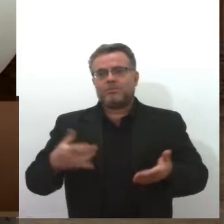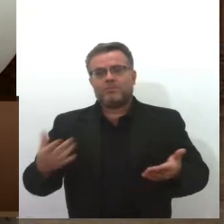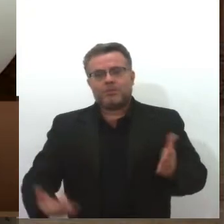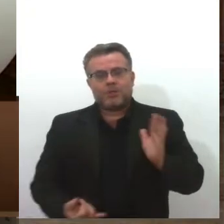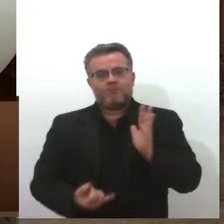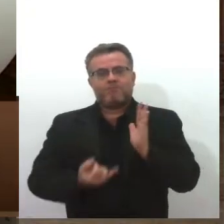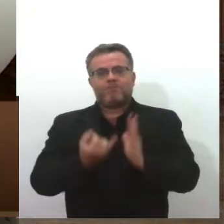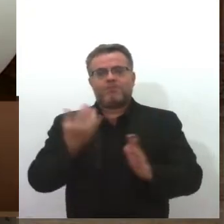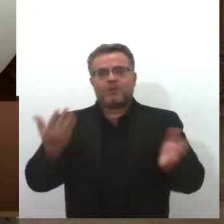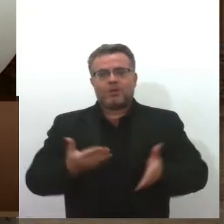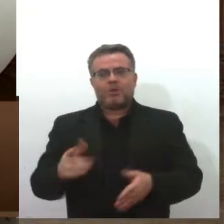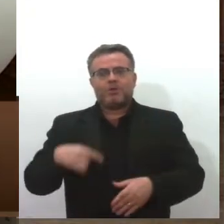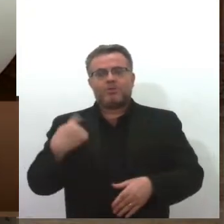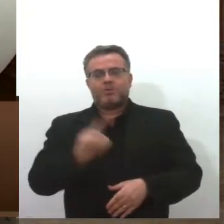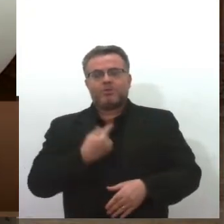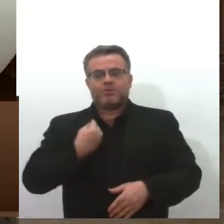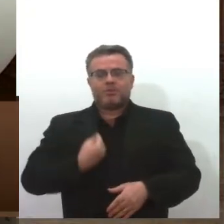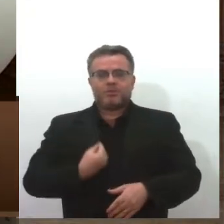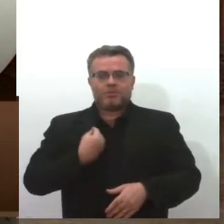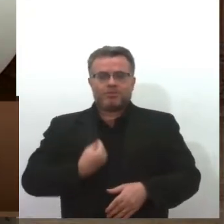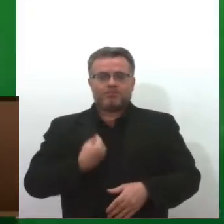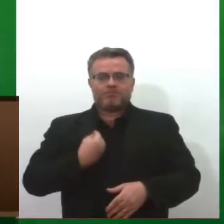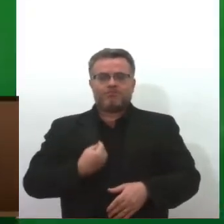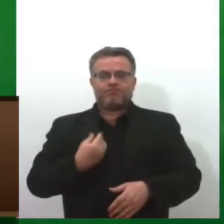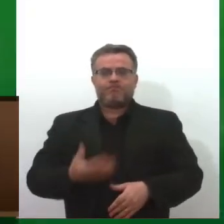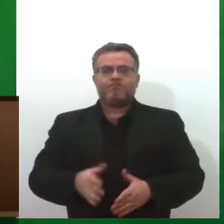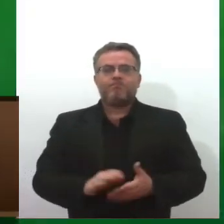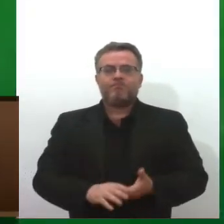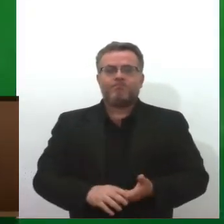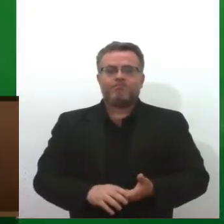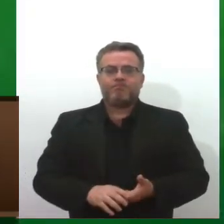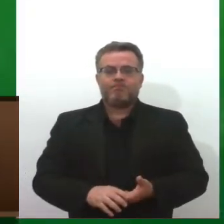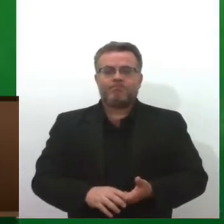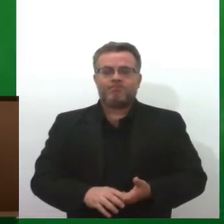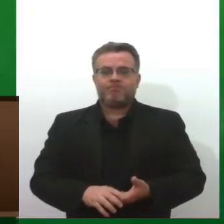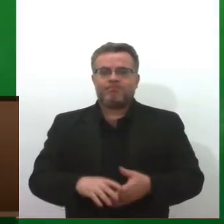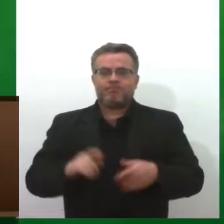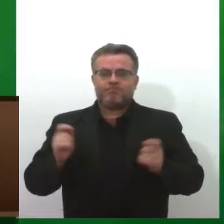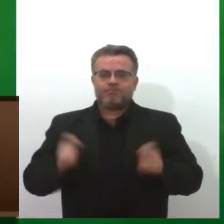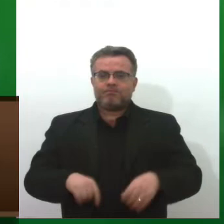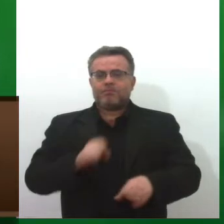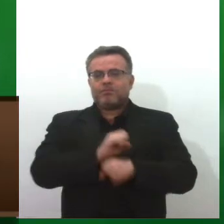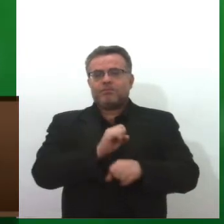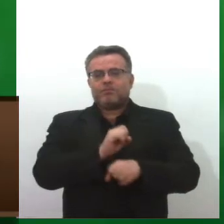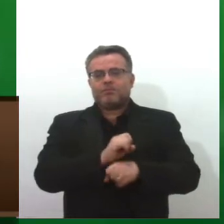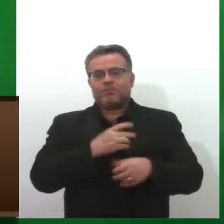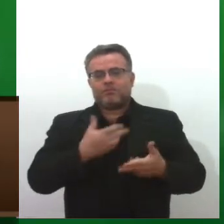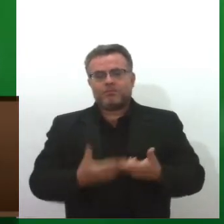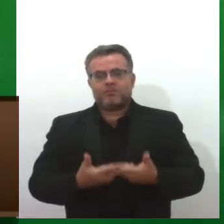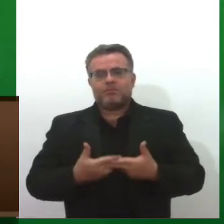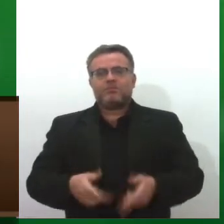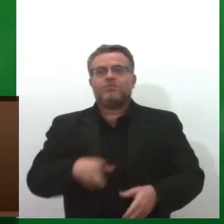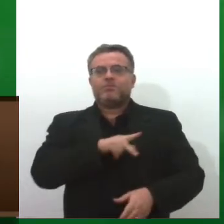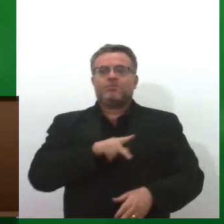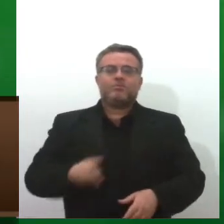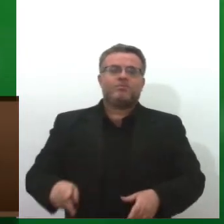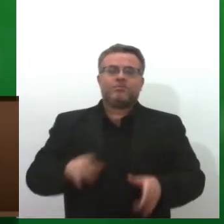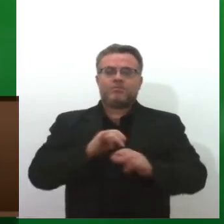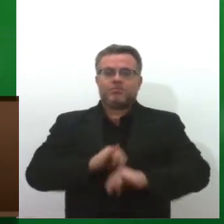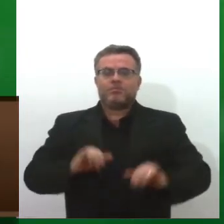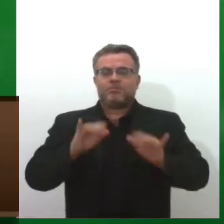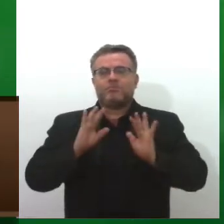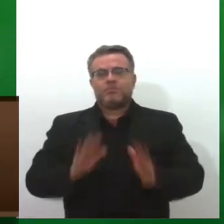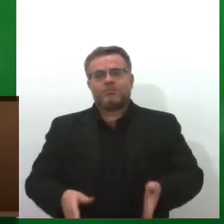vivendo agora. Olha, já era esperado, porque o próprio governo federal vinha anunciando algumas